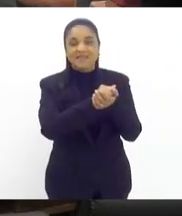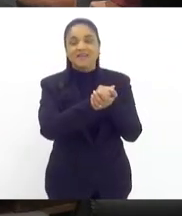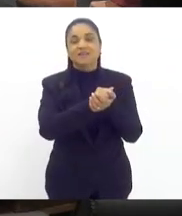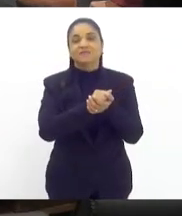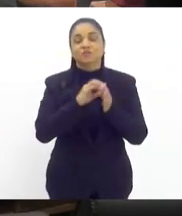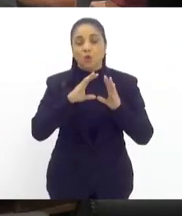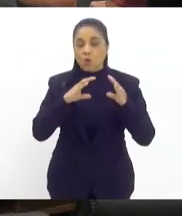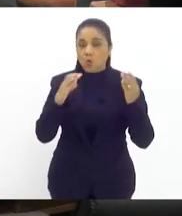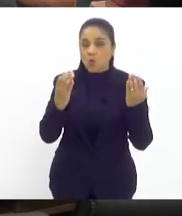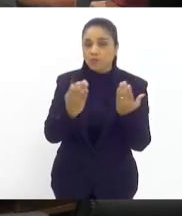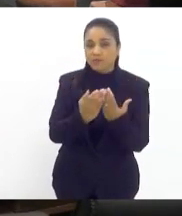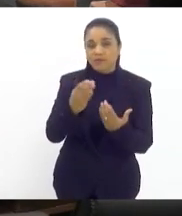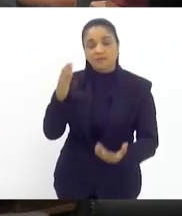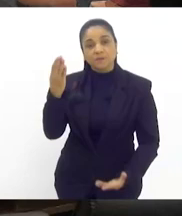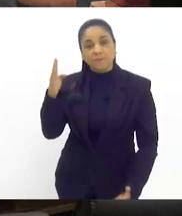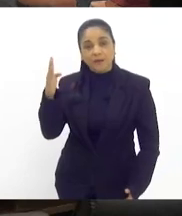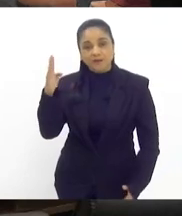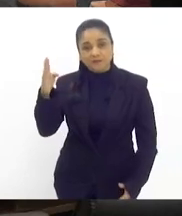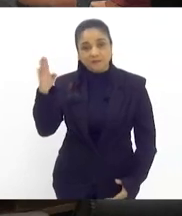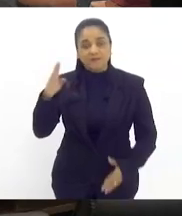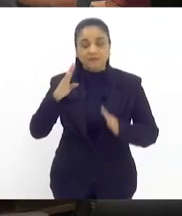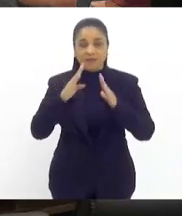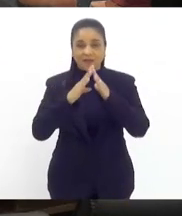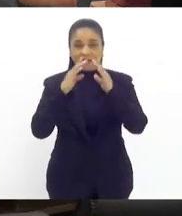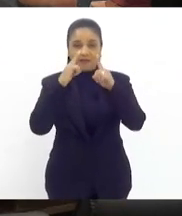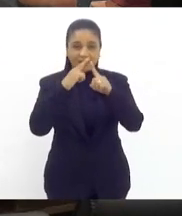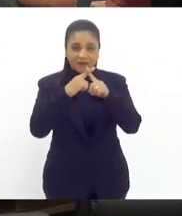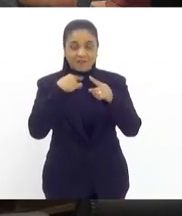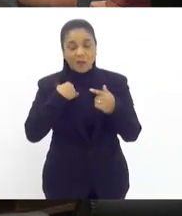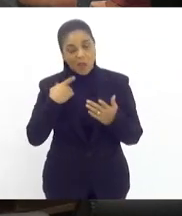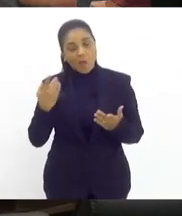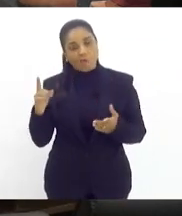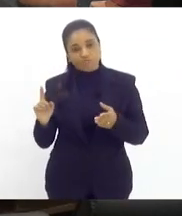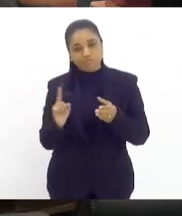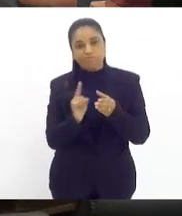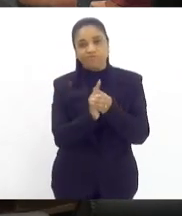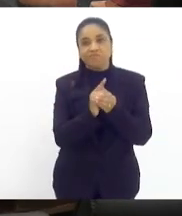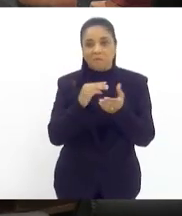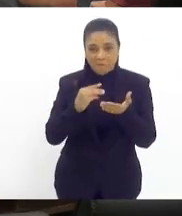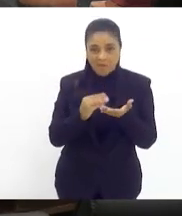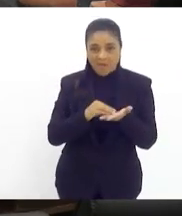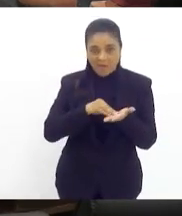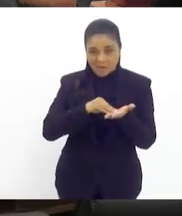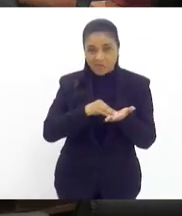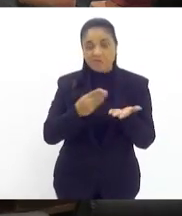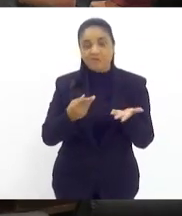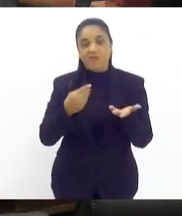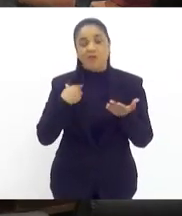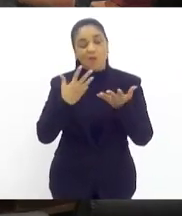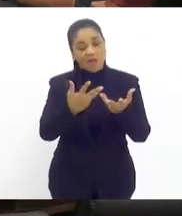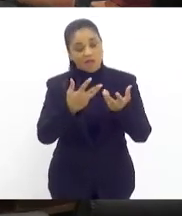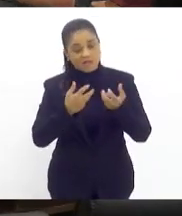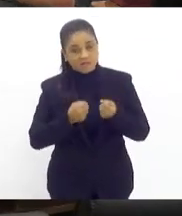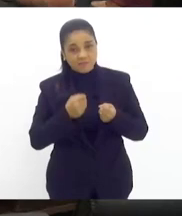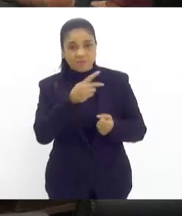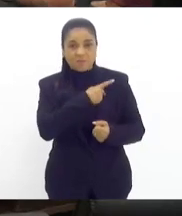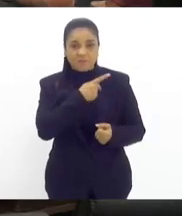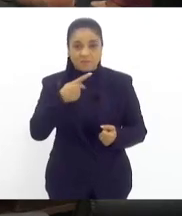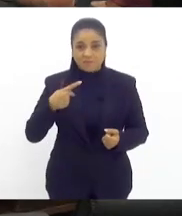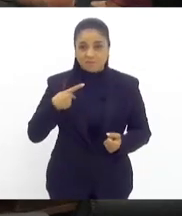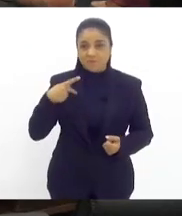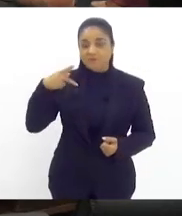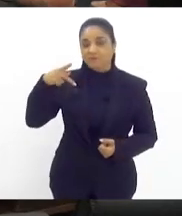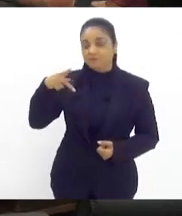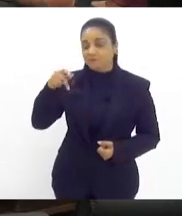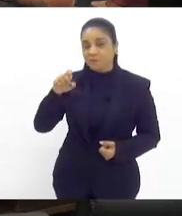comunidade Batista do Rio igreja essa a qual sou membro e hoje eu tive a honra de receber o pastor Pedrão aqui em